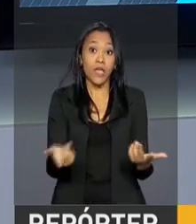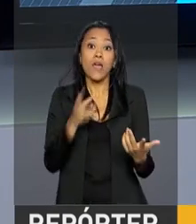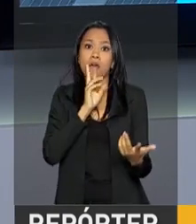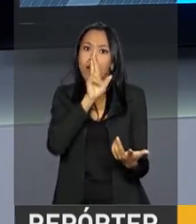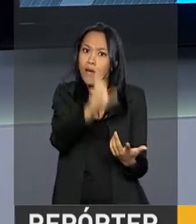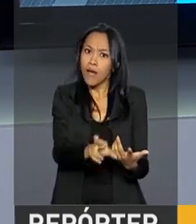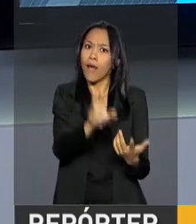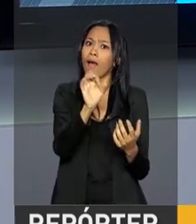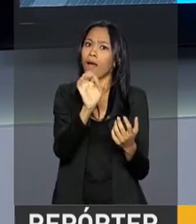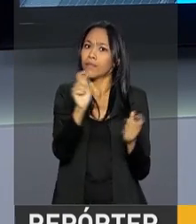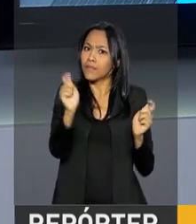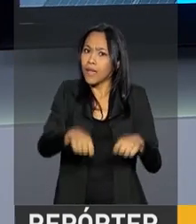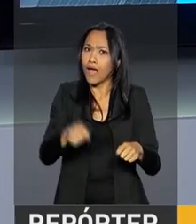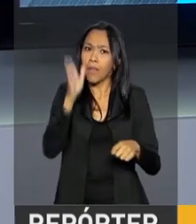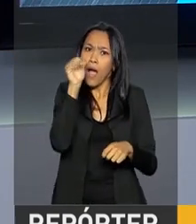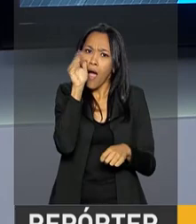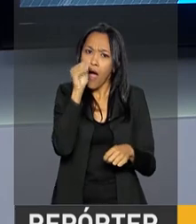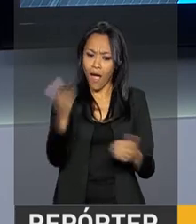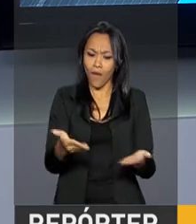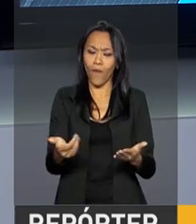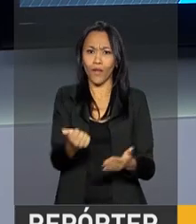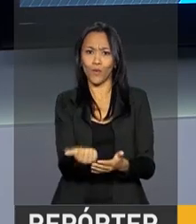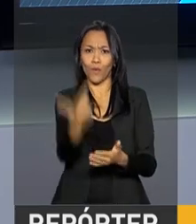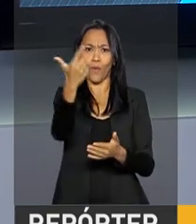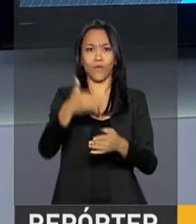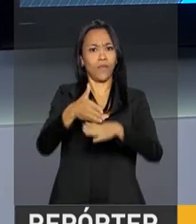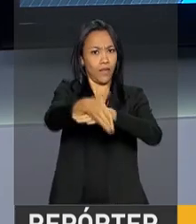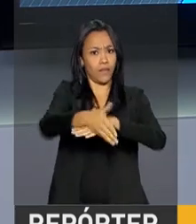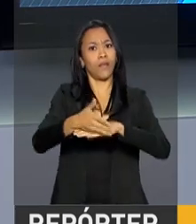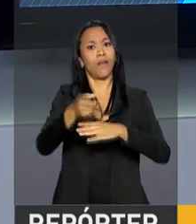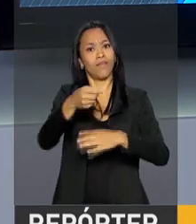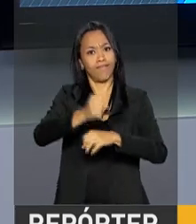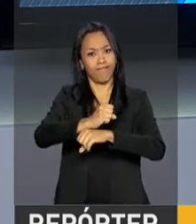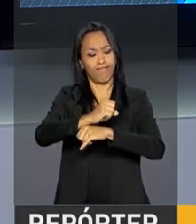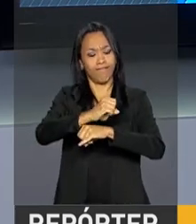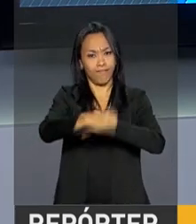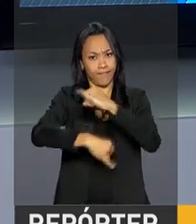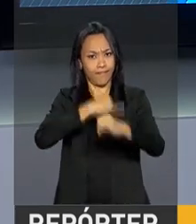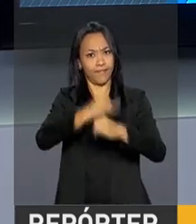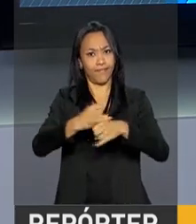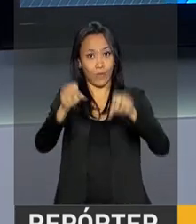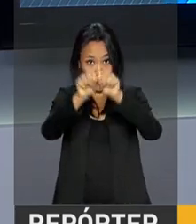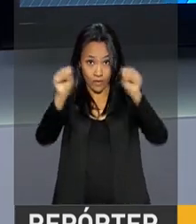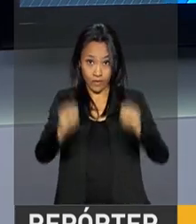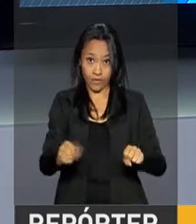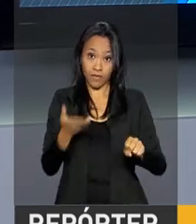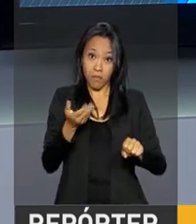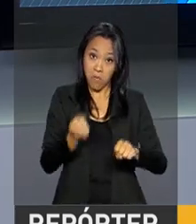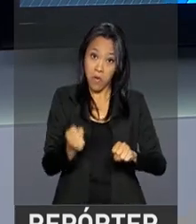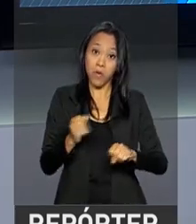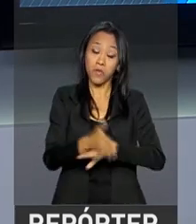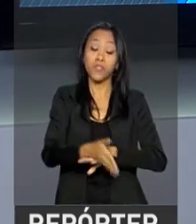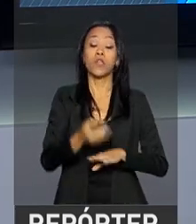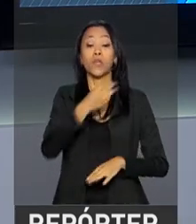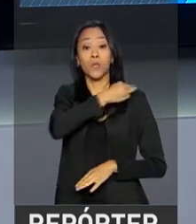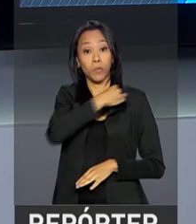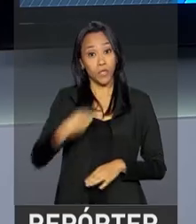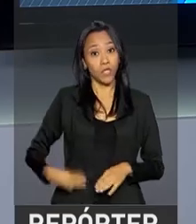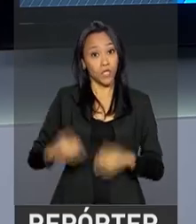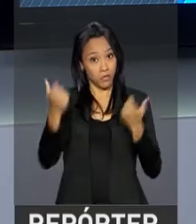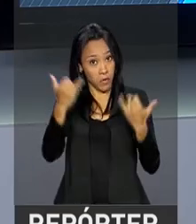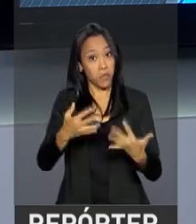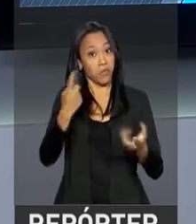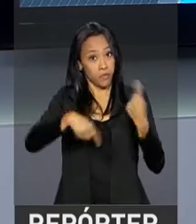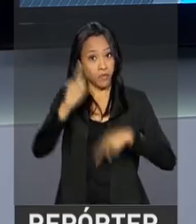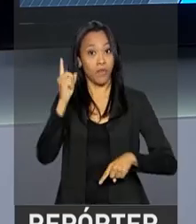resultado pode ser consultado a partir de agora meio dia na página do participante o ministro da educação mendonça filho considerou o exame um